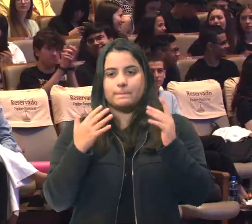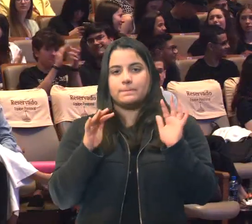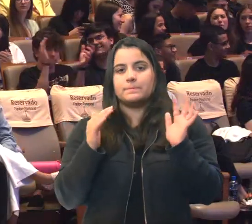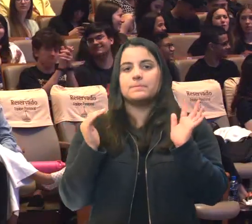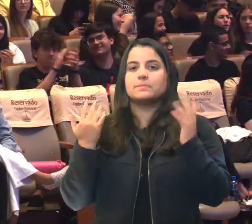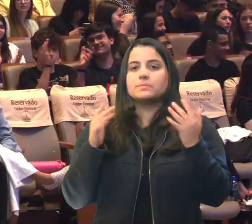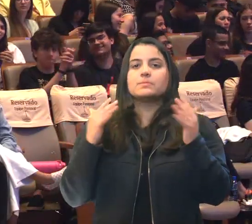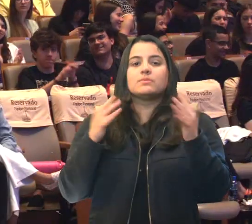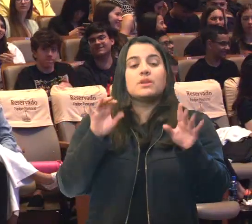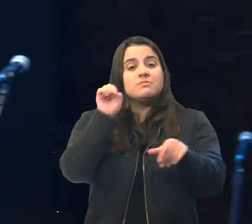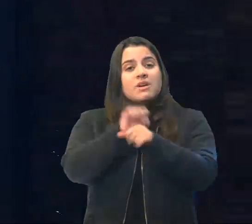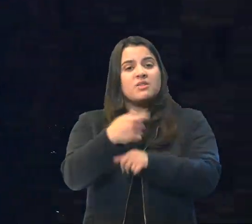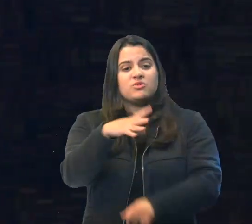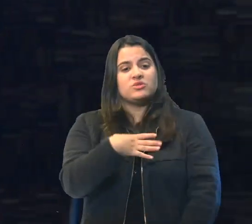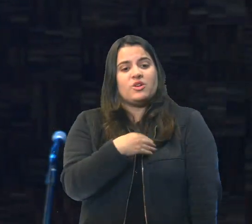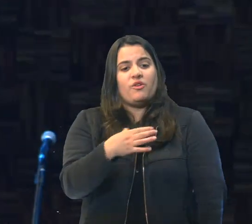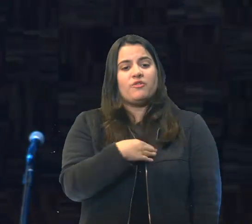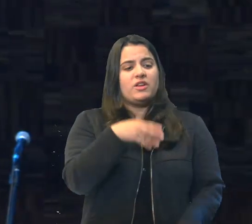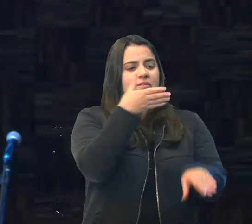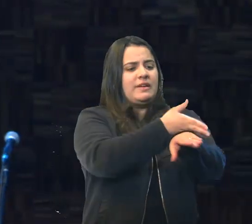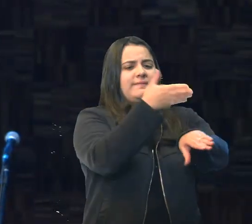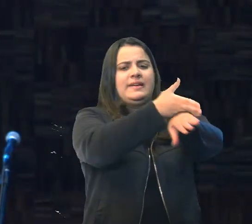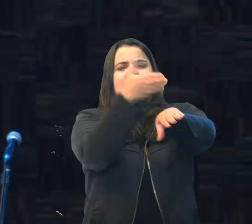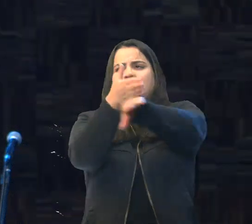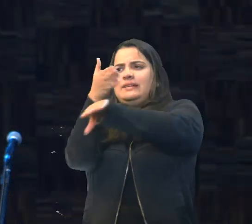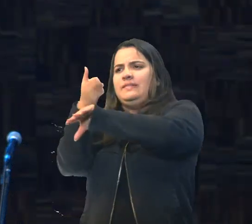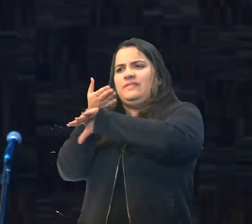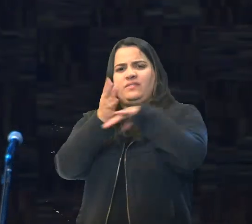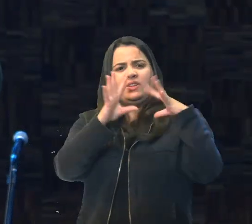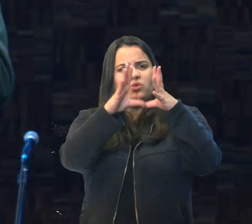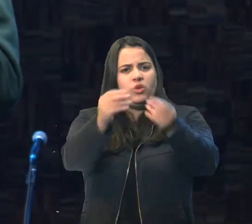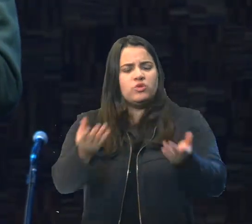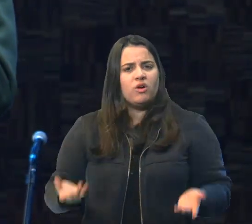Para de lotar teu filho de atividade, meu irmão.